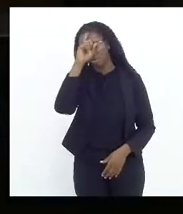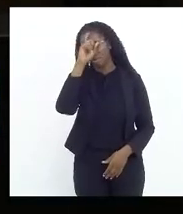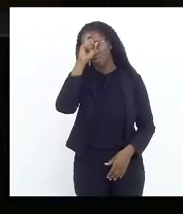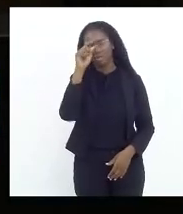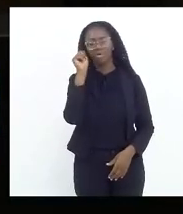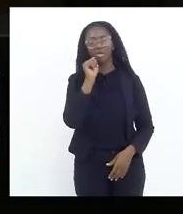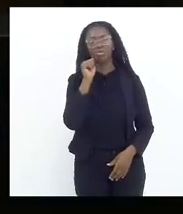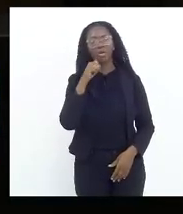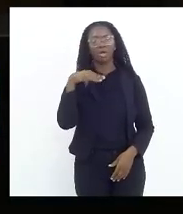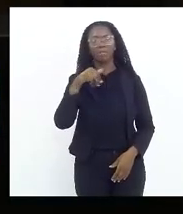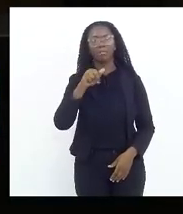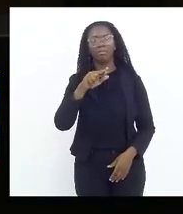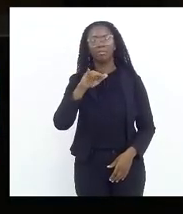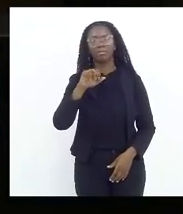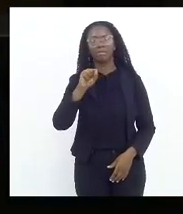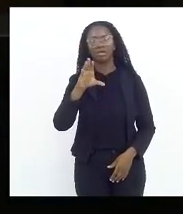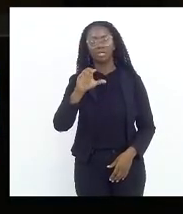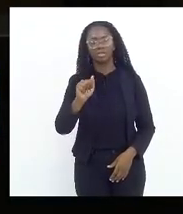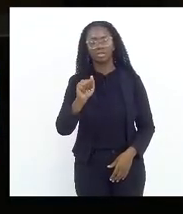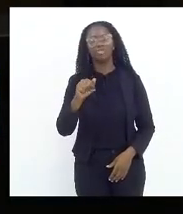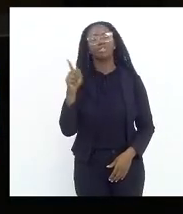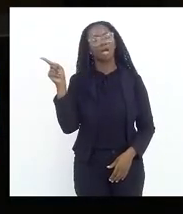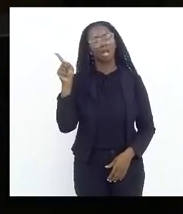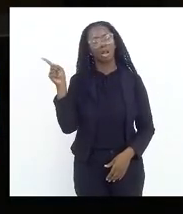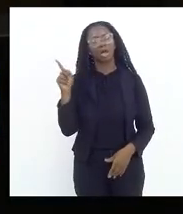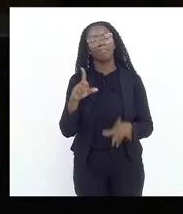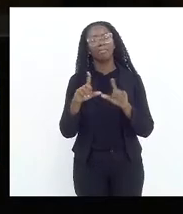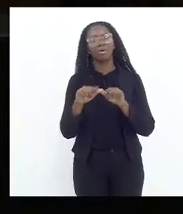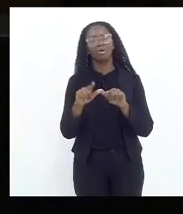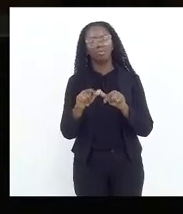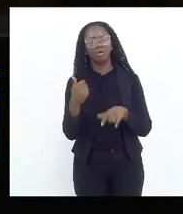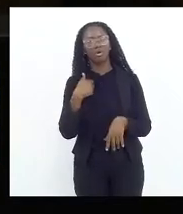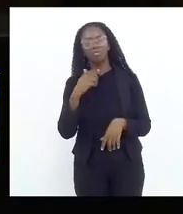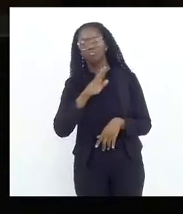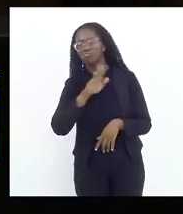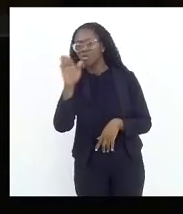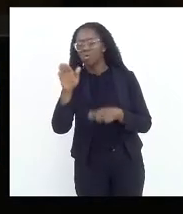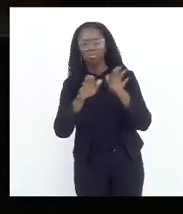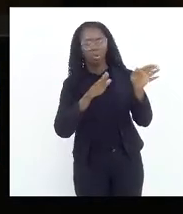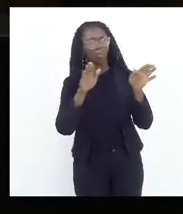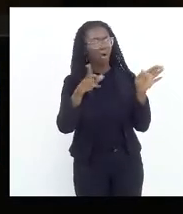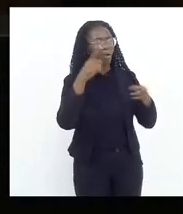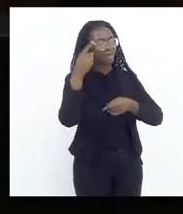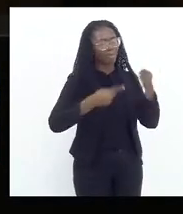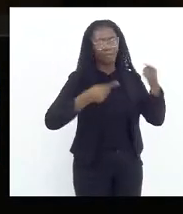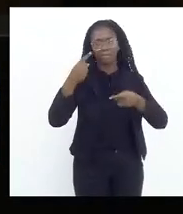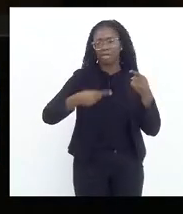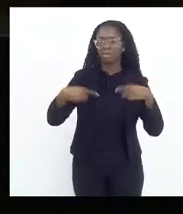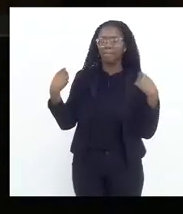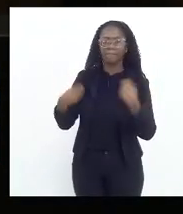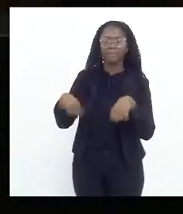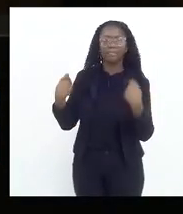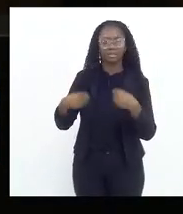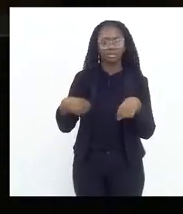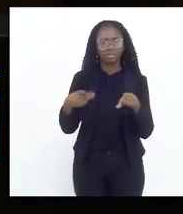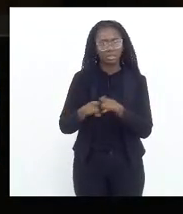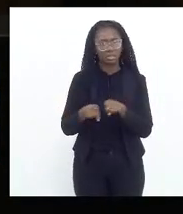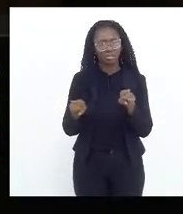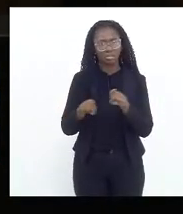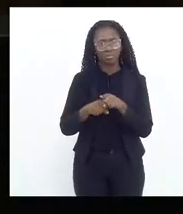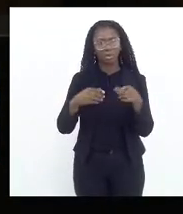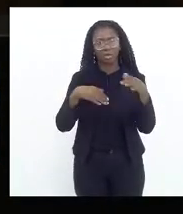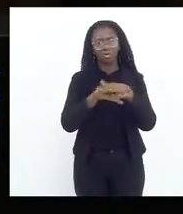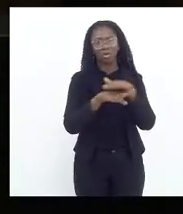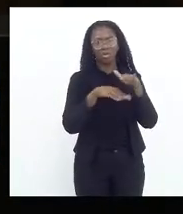Ribeiro, inclusive, deputada enfermeira Rejane, fazendo todo um debate da necessidade de um banco de leite na